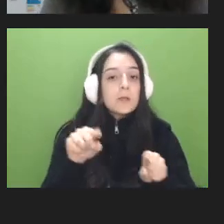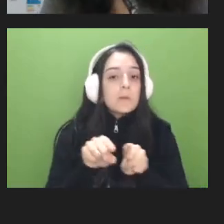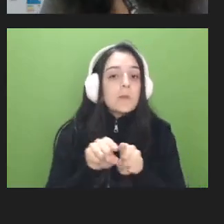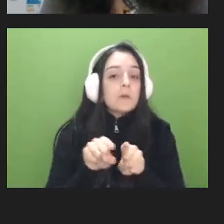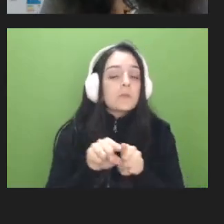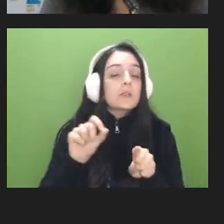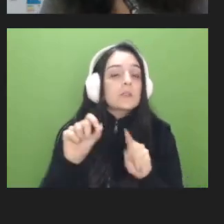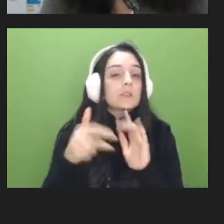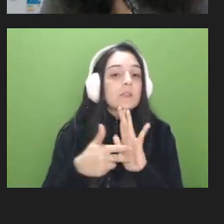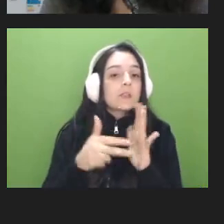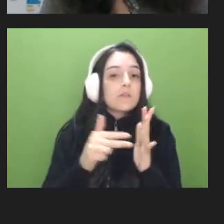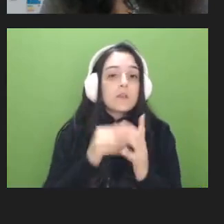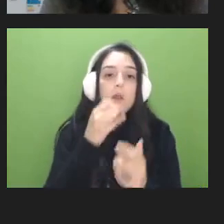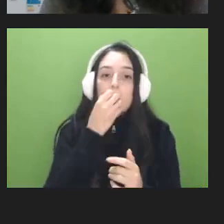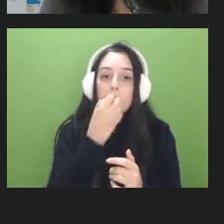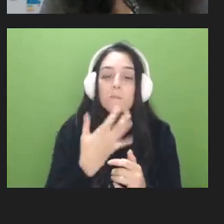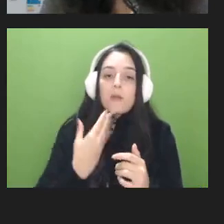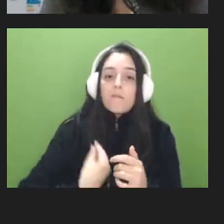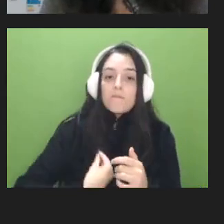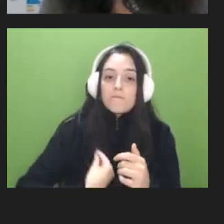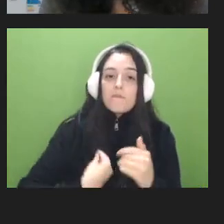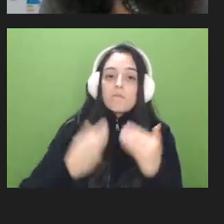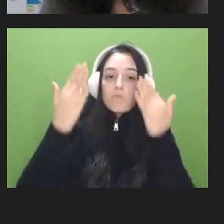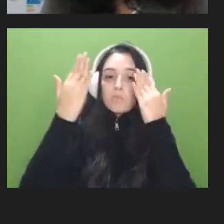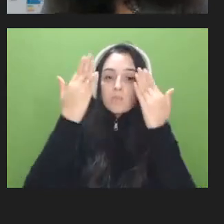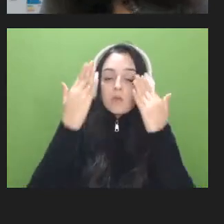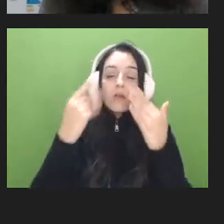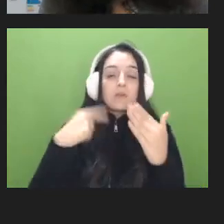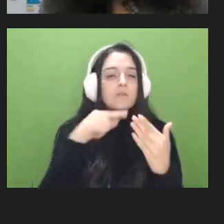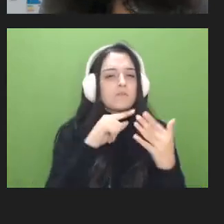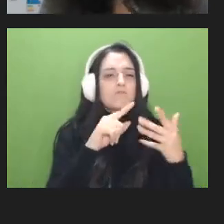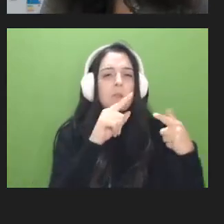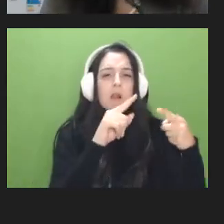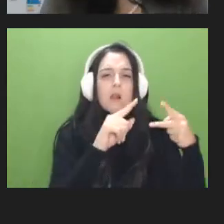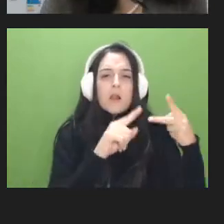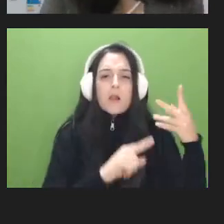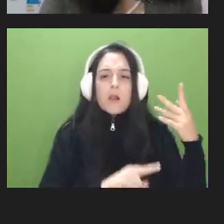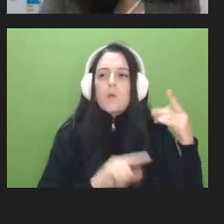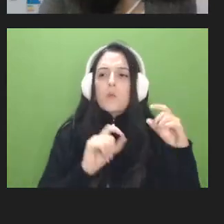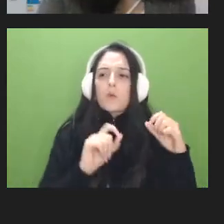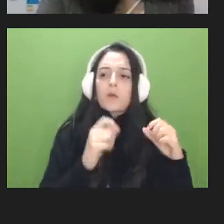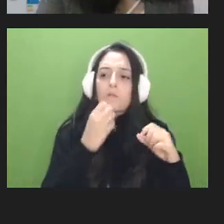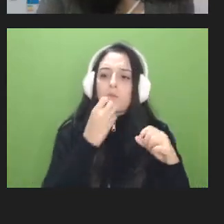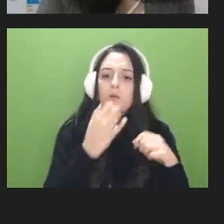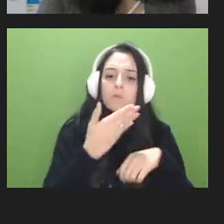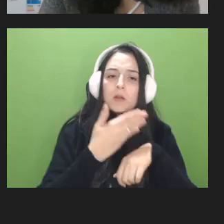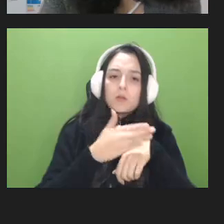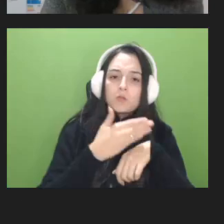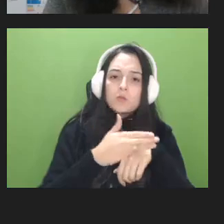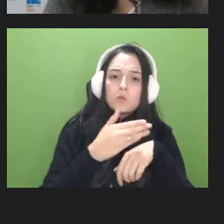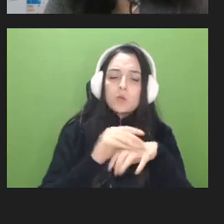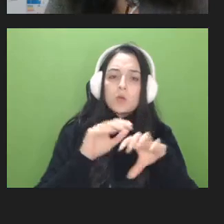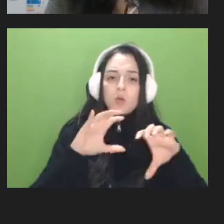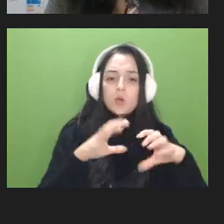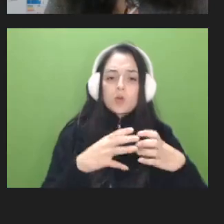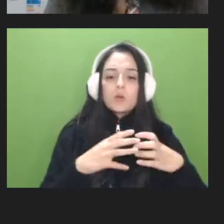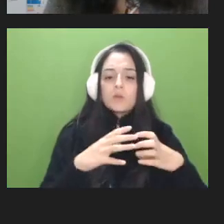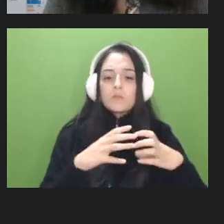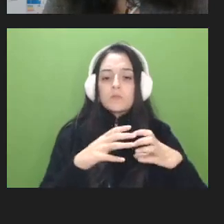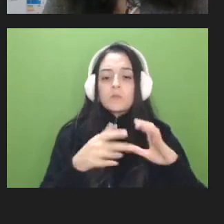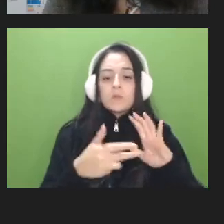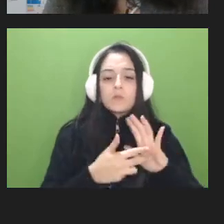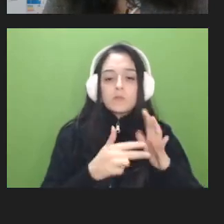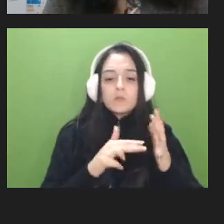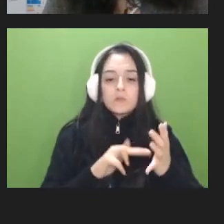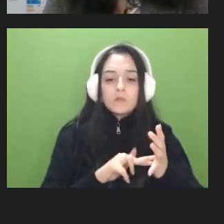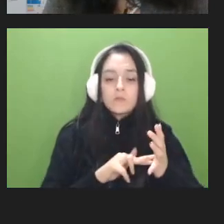conversando, então, sobre as práticas coletivas, as práticas de cuidado, e isso implica entender o que significa bem-estar, o que significa